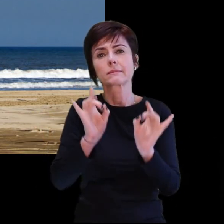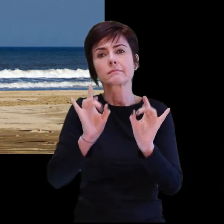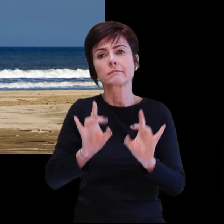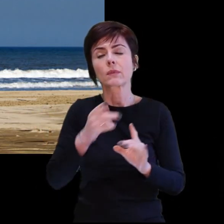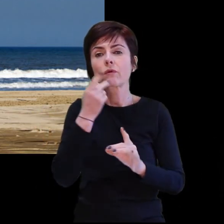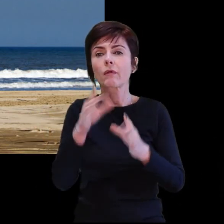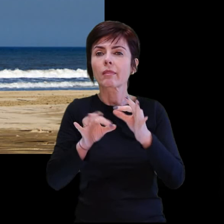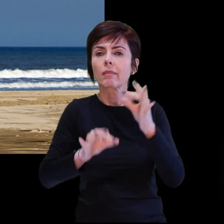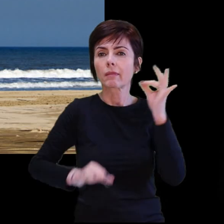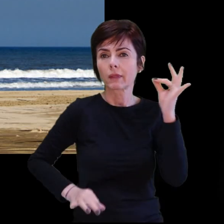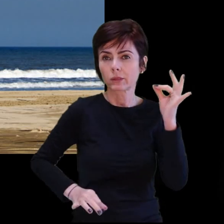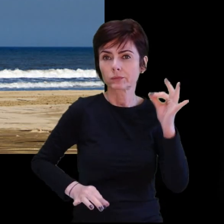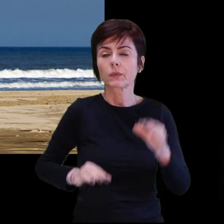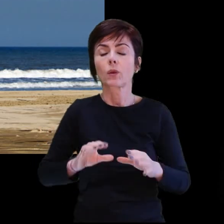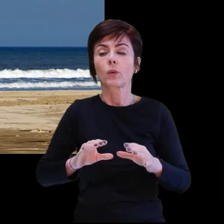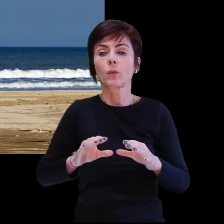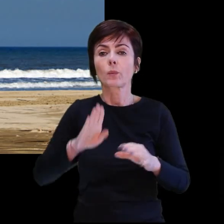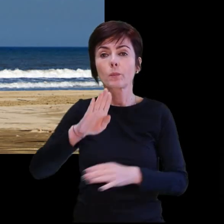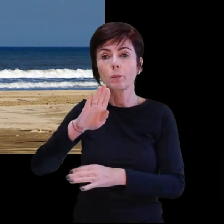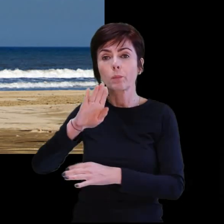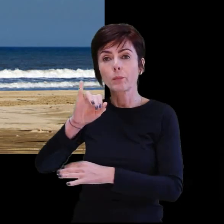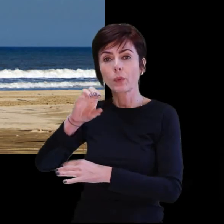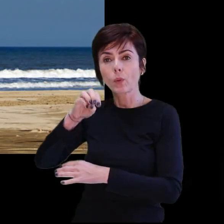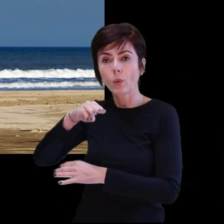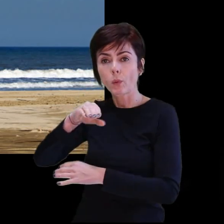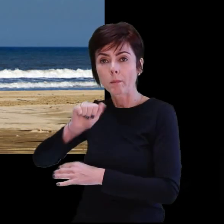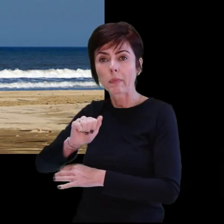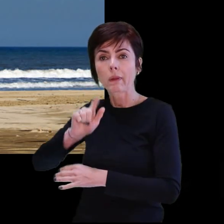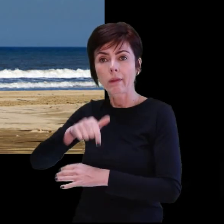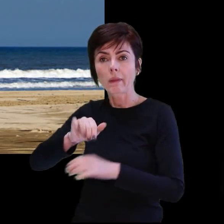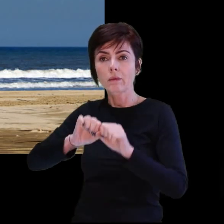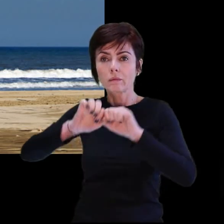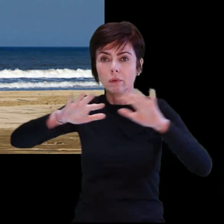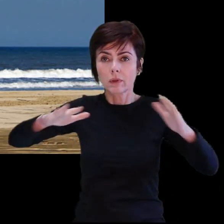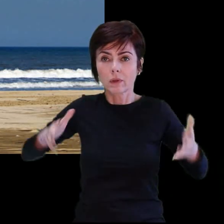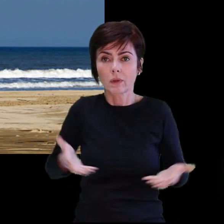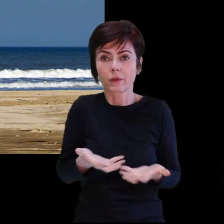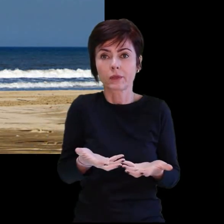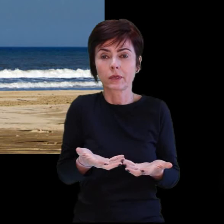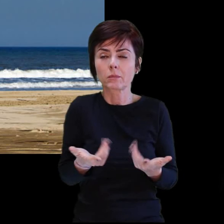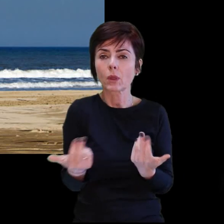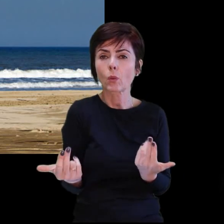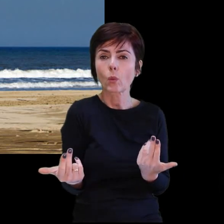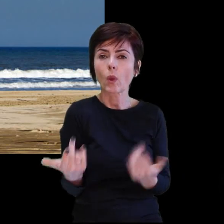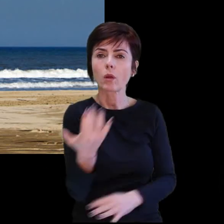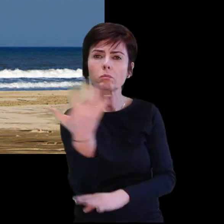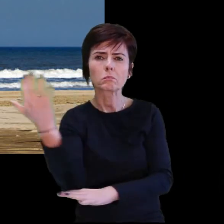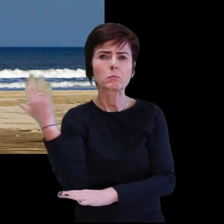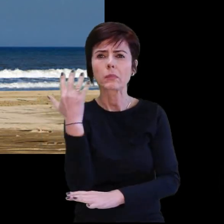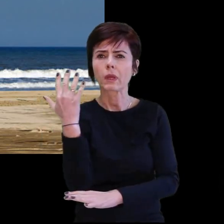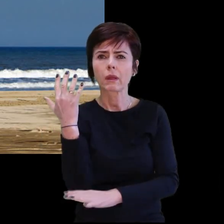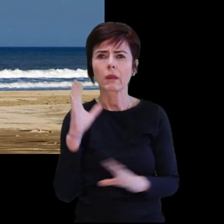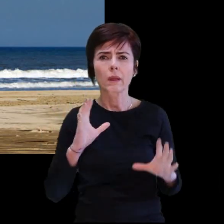detalhes em uma aula específica sobre esse tema. Então, o bioma é um conjunto de ecossistemas com o mesmo tipo, ou com tipos similares de